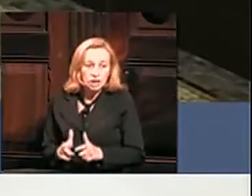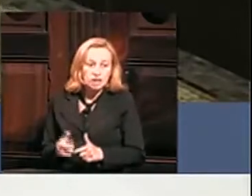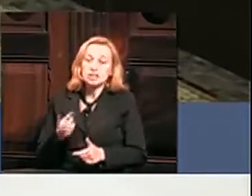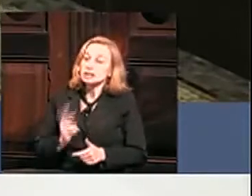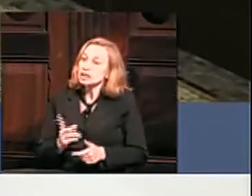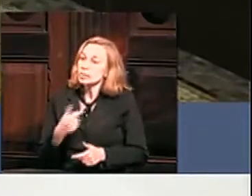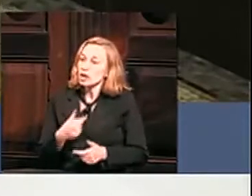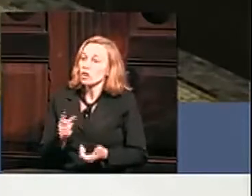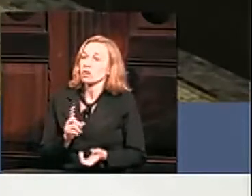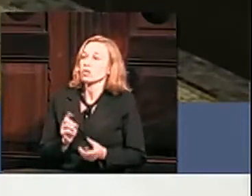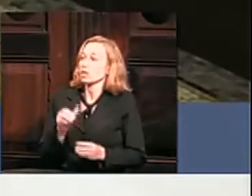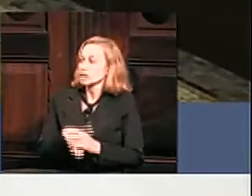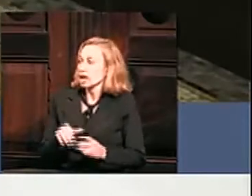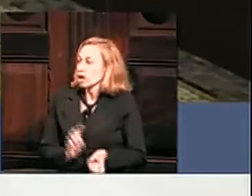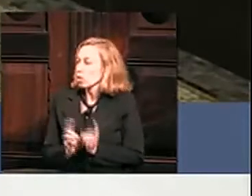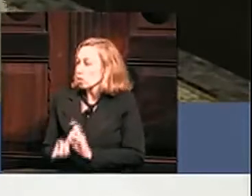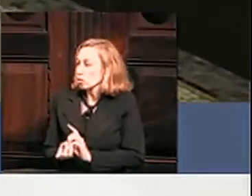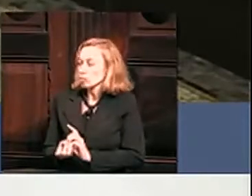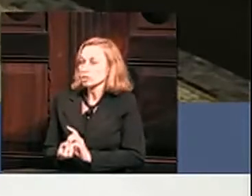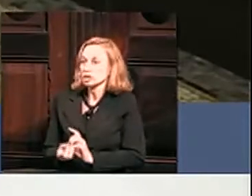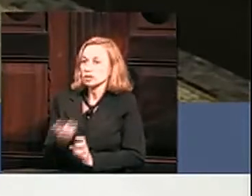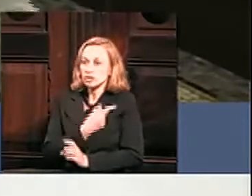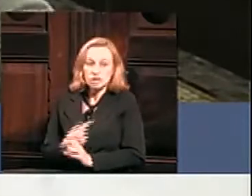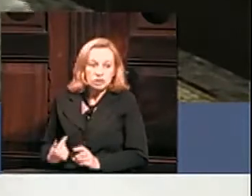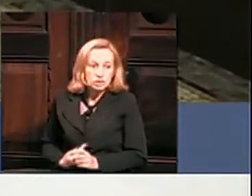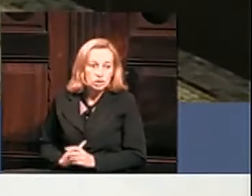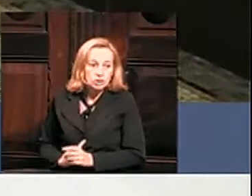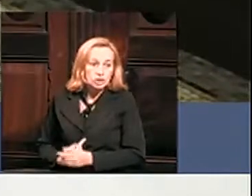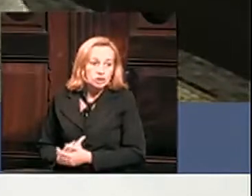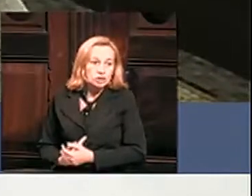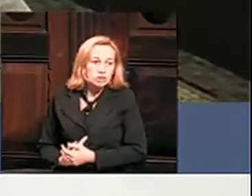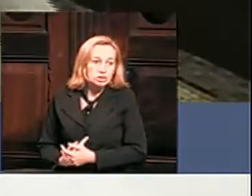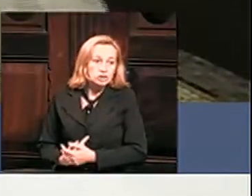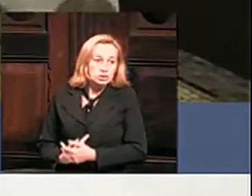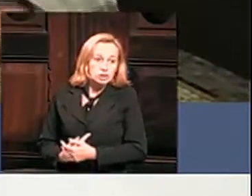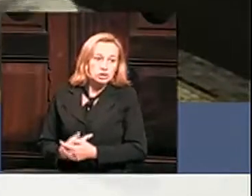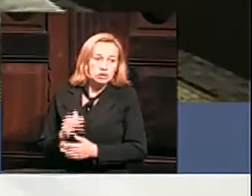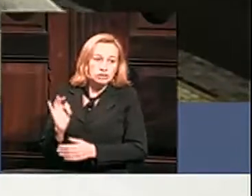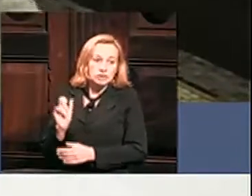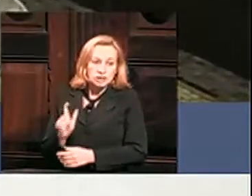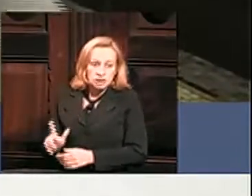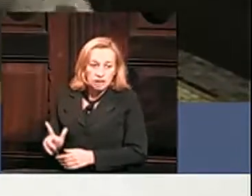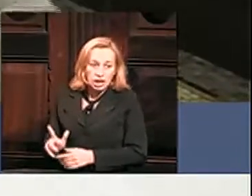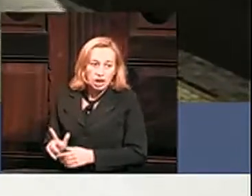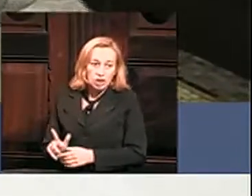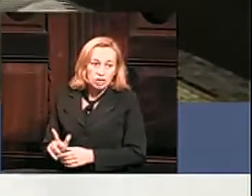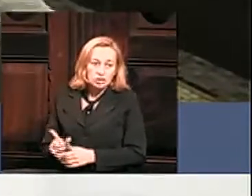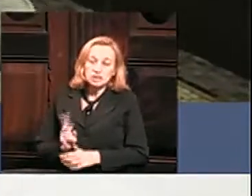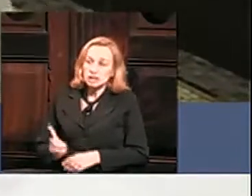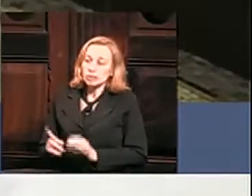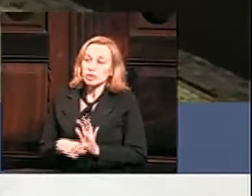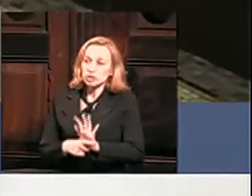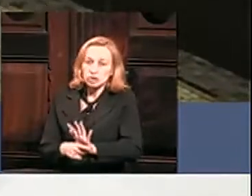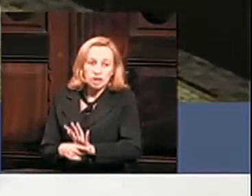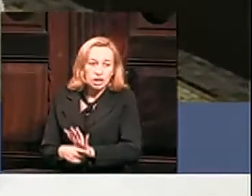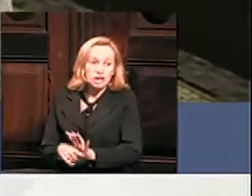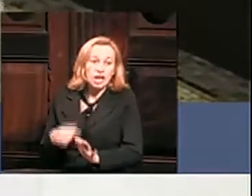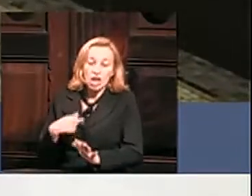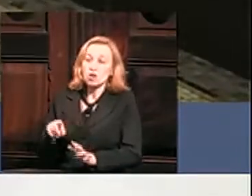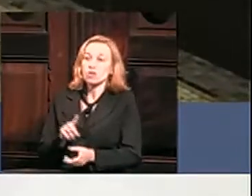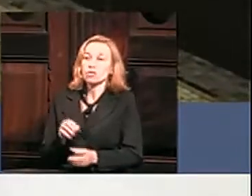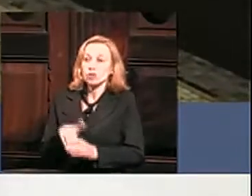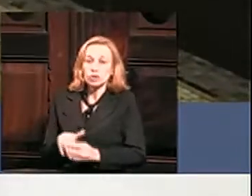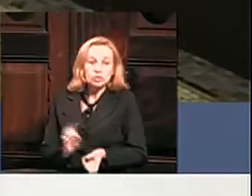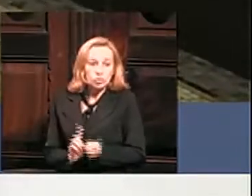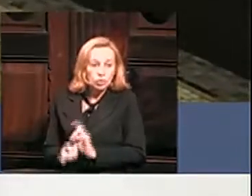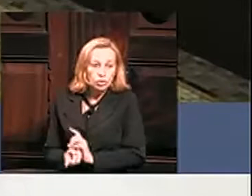votei contra as mensagens do governador quando era para incentivo fiscal, para beneficiar determinados setores, sempre me posicionei contra. Então eu me